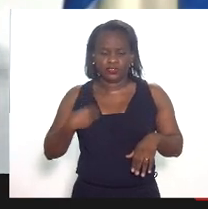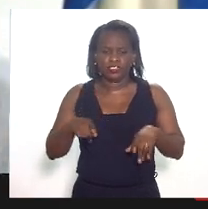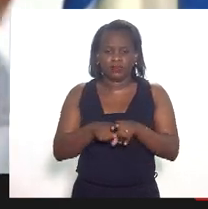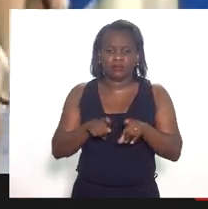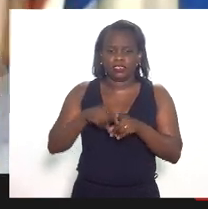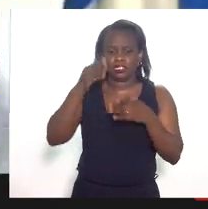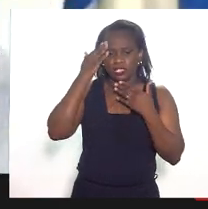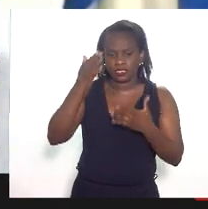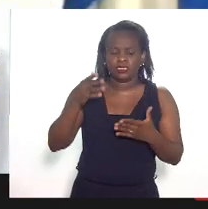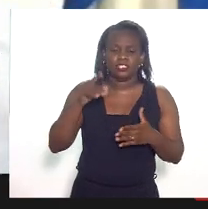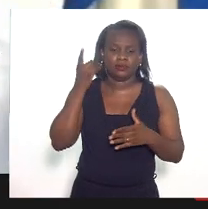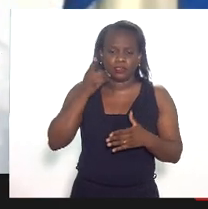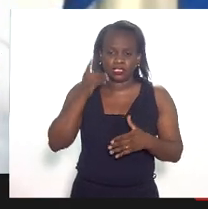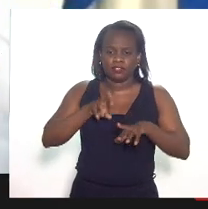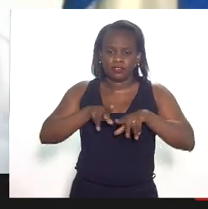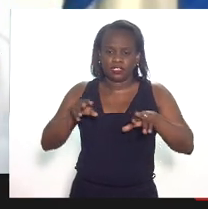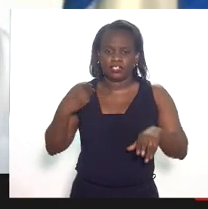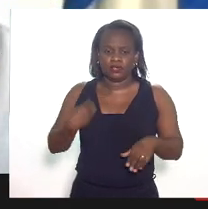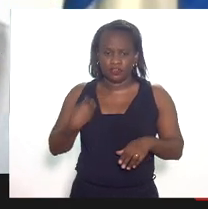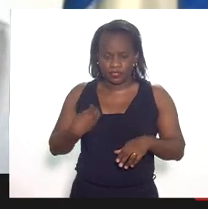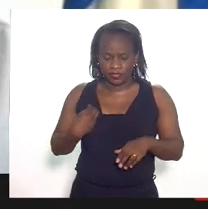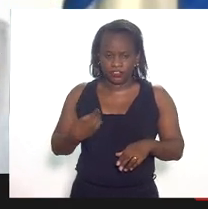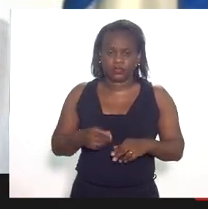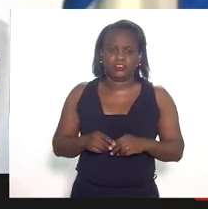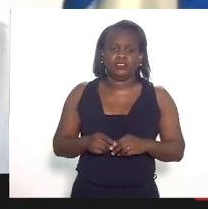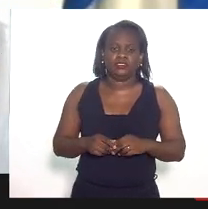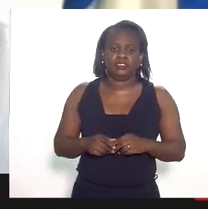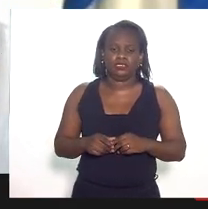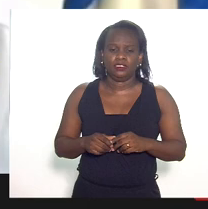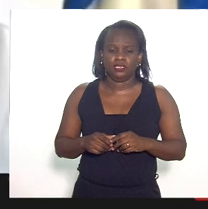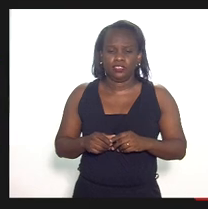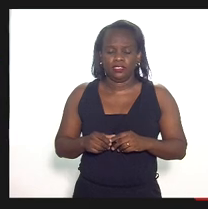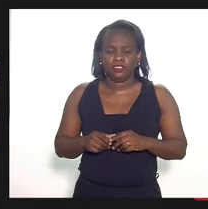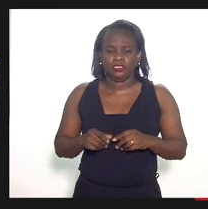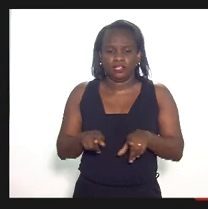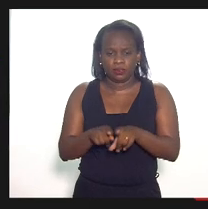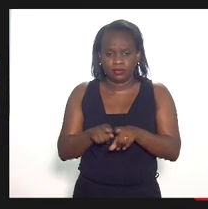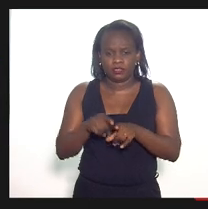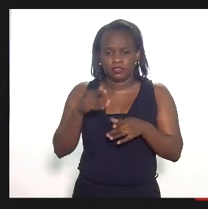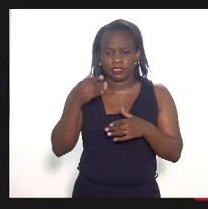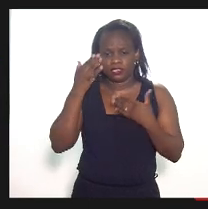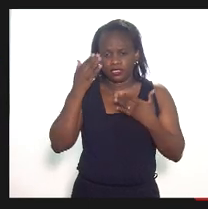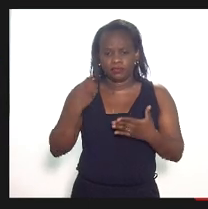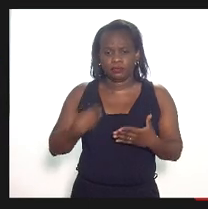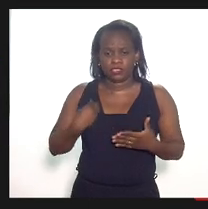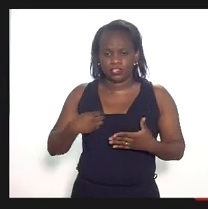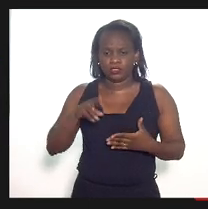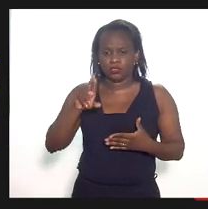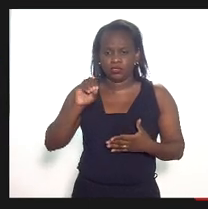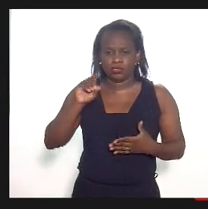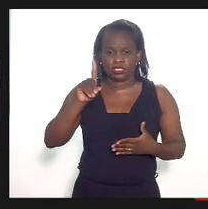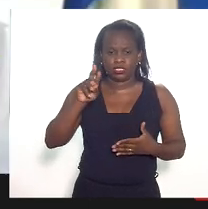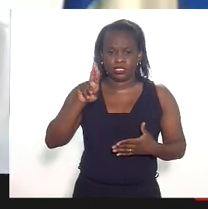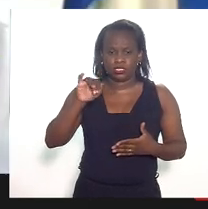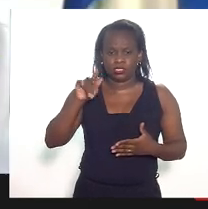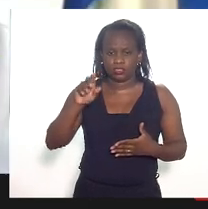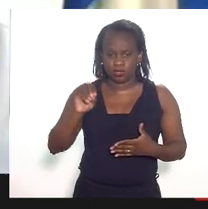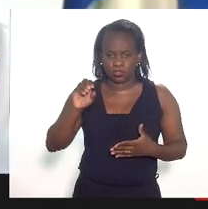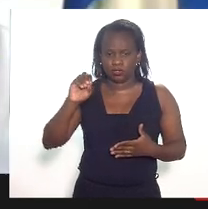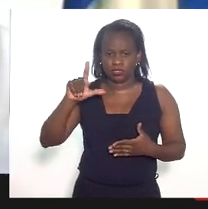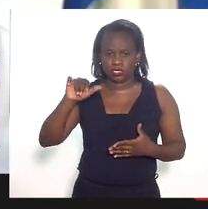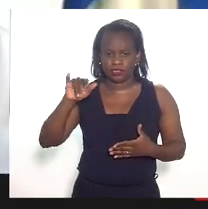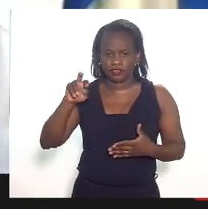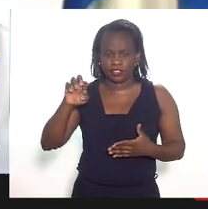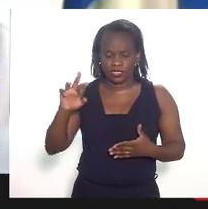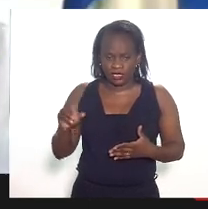presença dos demais deputados aqui presentes. Agradecer muito a presença do secretário Rodrigo Oliveira, secretário municipal